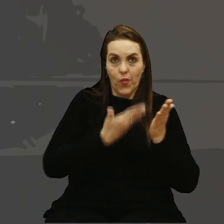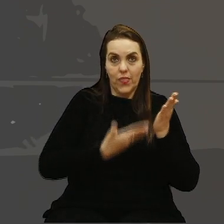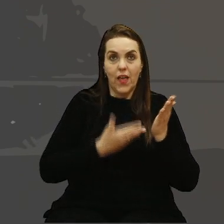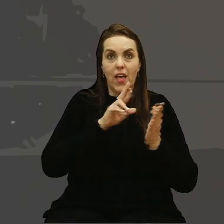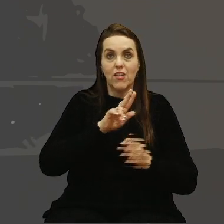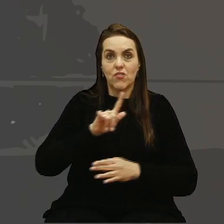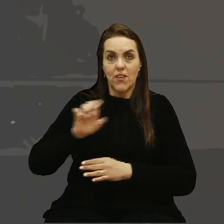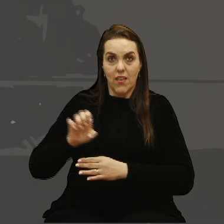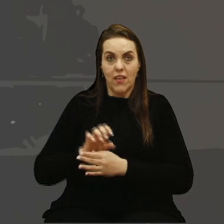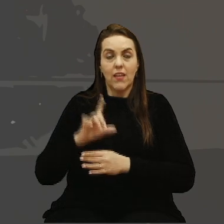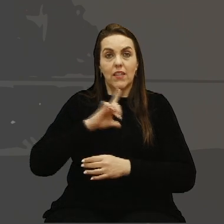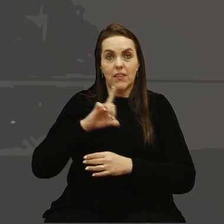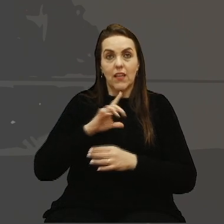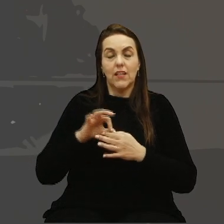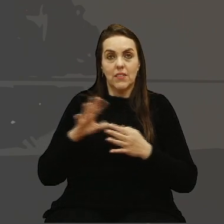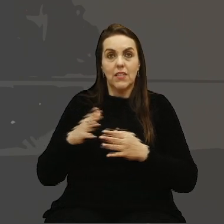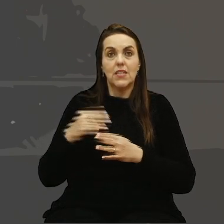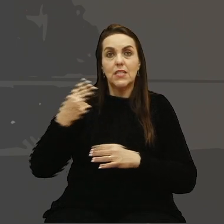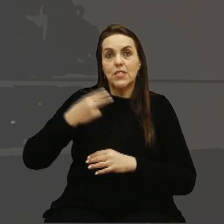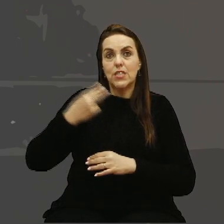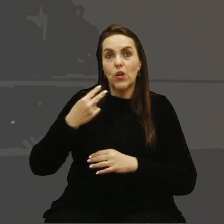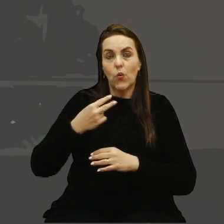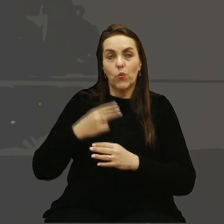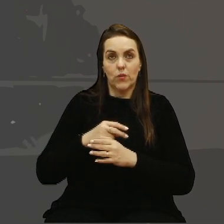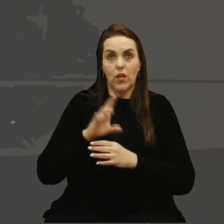um lançamento nessa segunda conta dele de